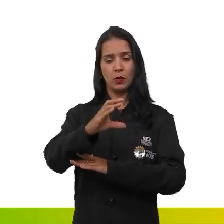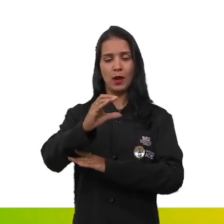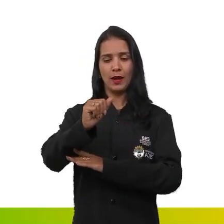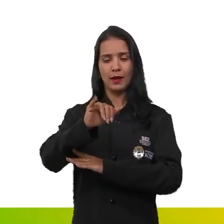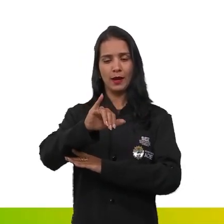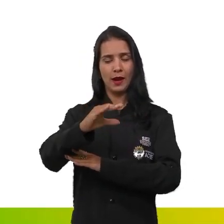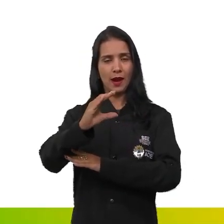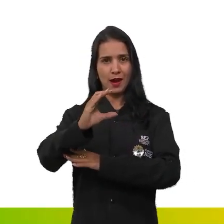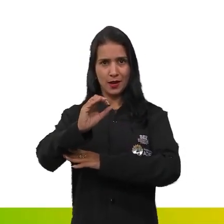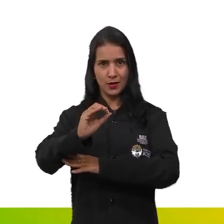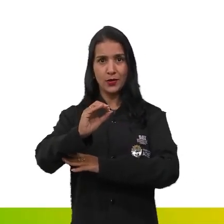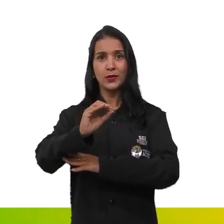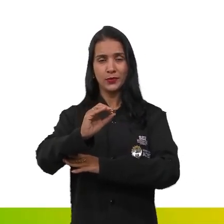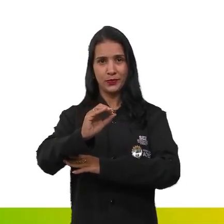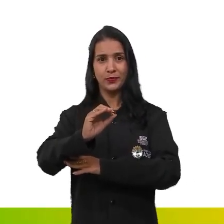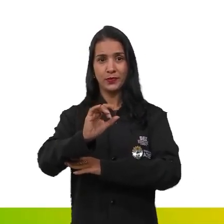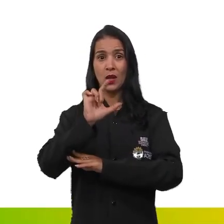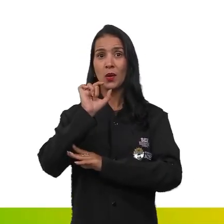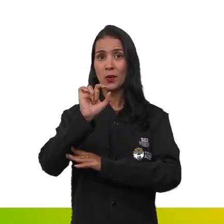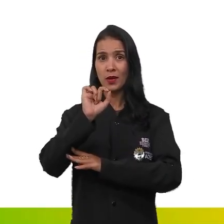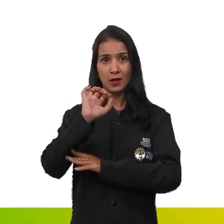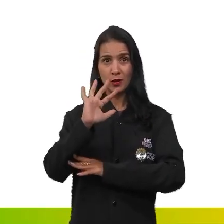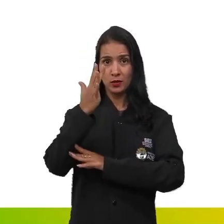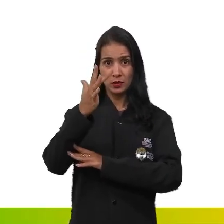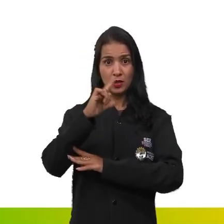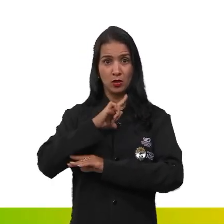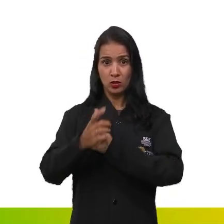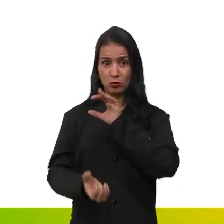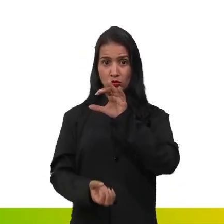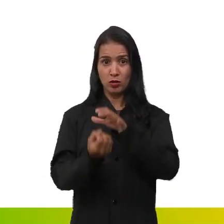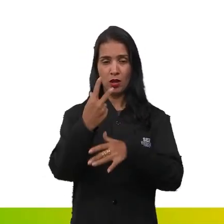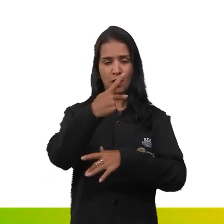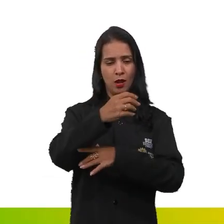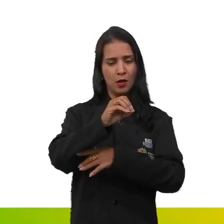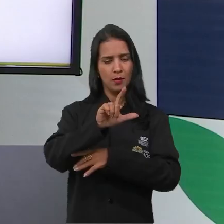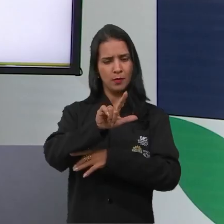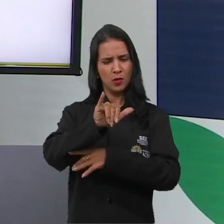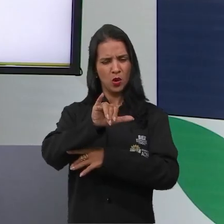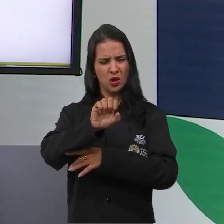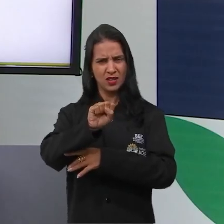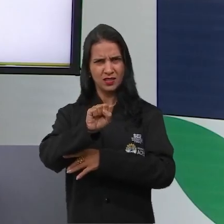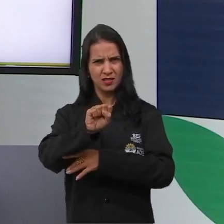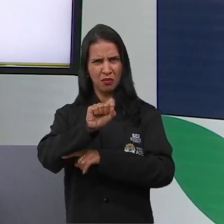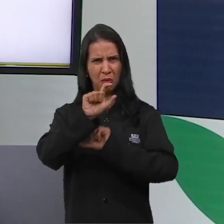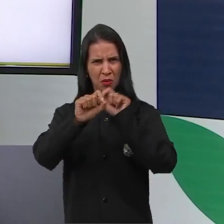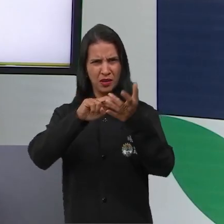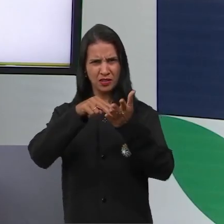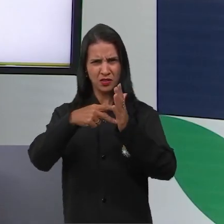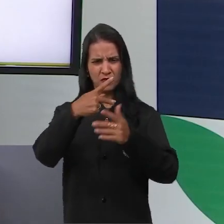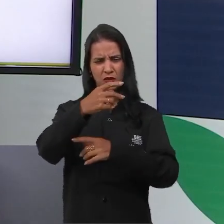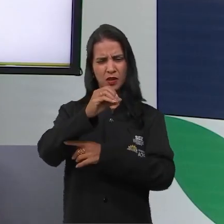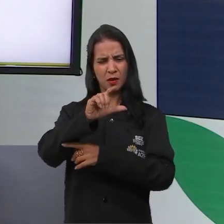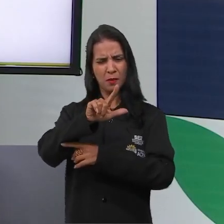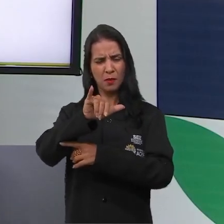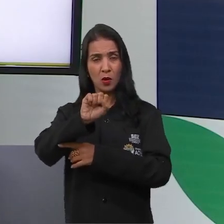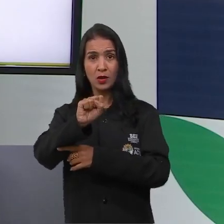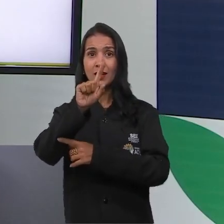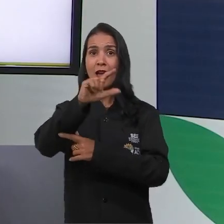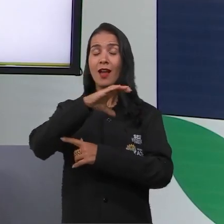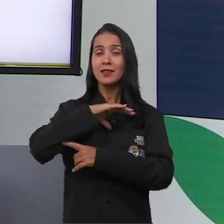aqui, olha, nós temos o surgimento das polis. Professor, o que são polis? São as cidades